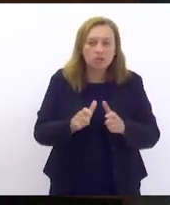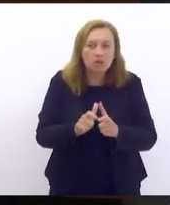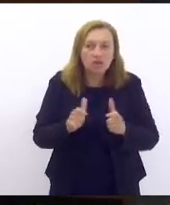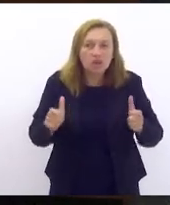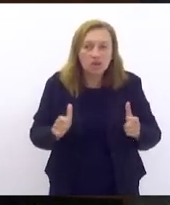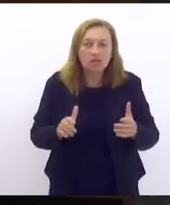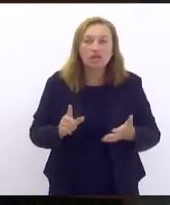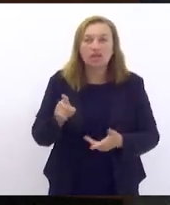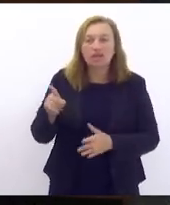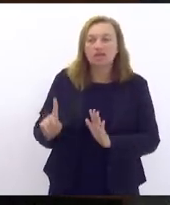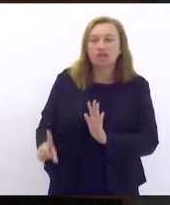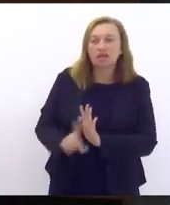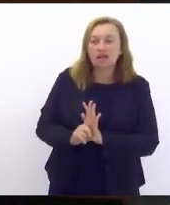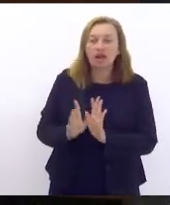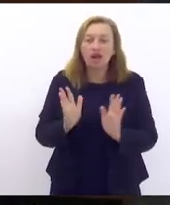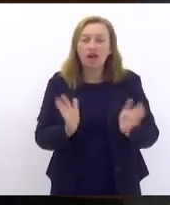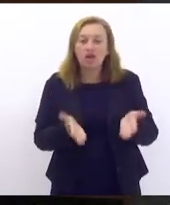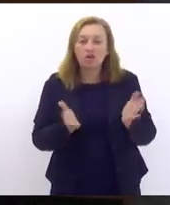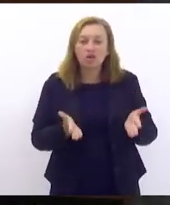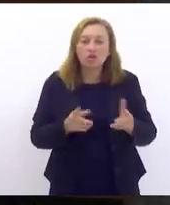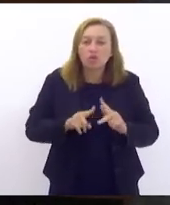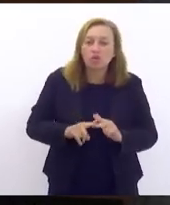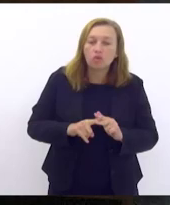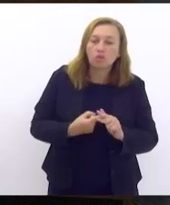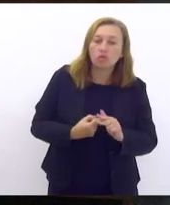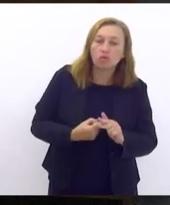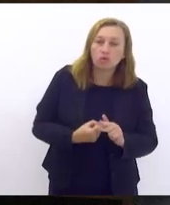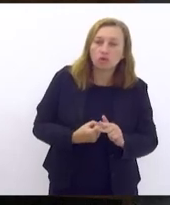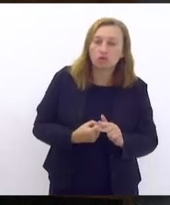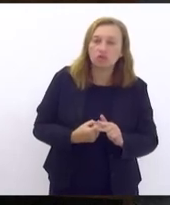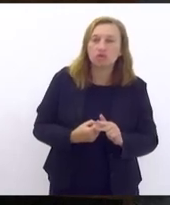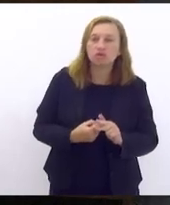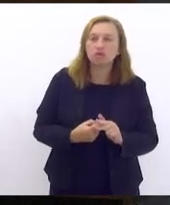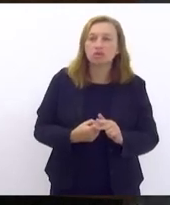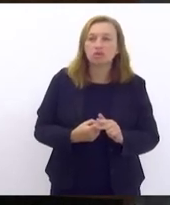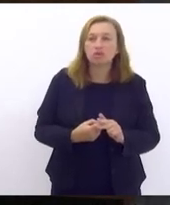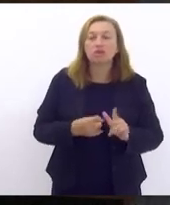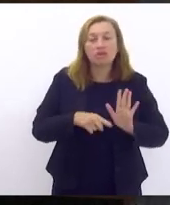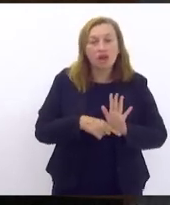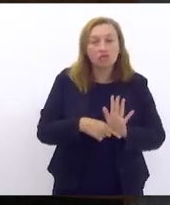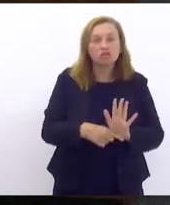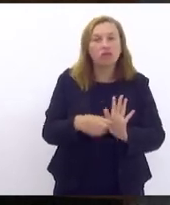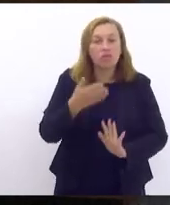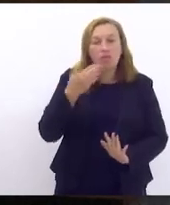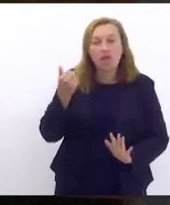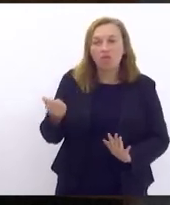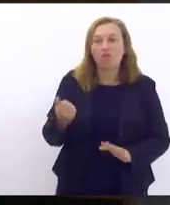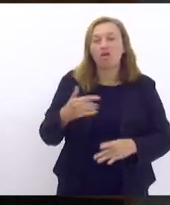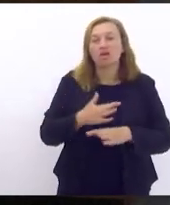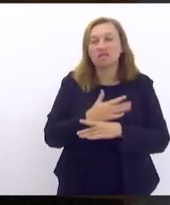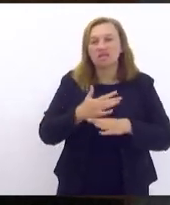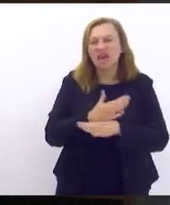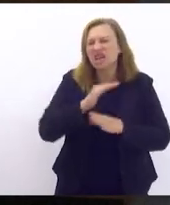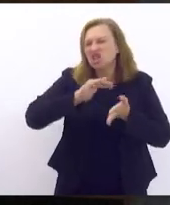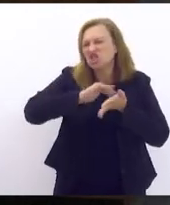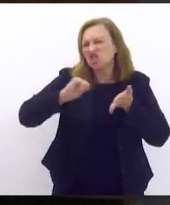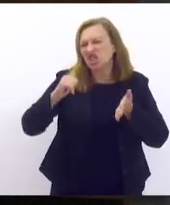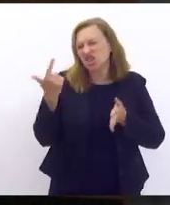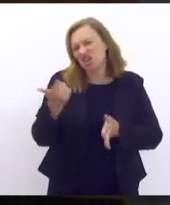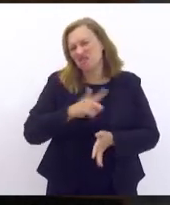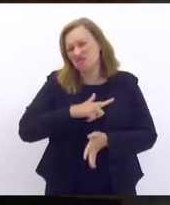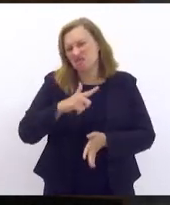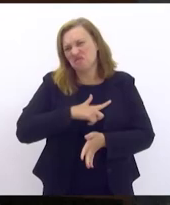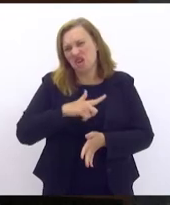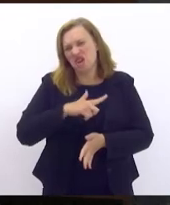E essa lei, agora, corrige algo que vai embelezar a cidade, tirar algo que enfeia muito,